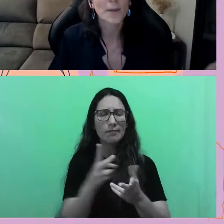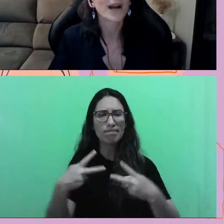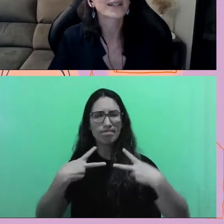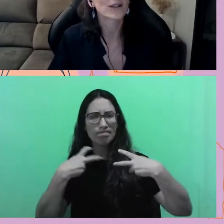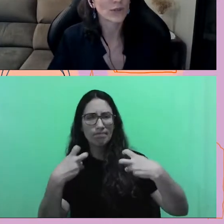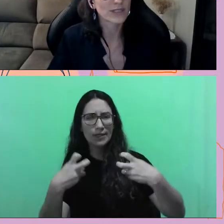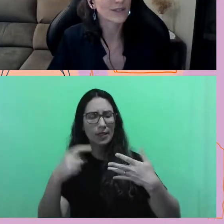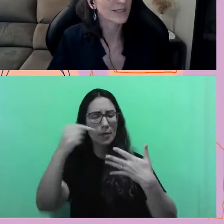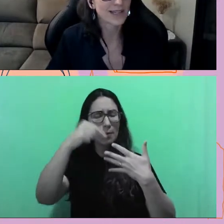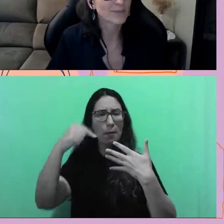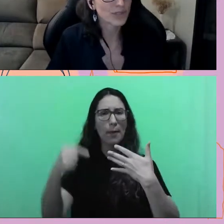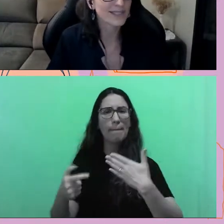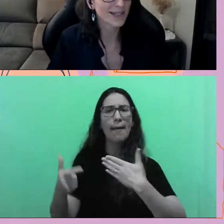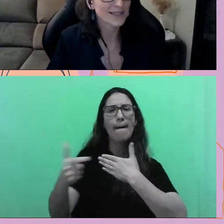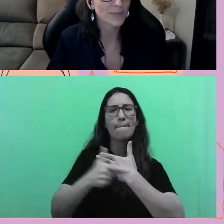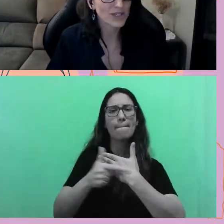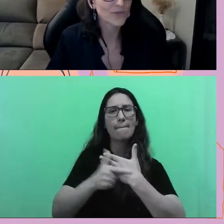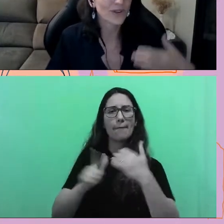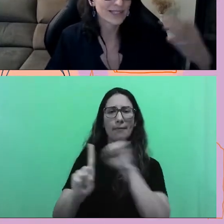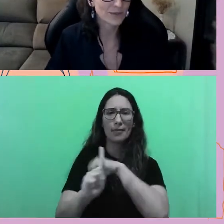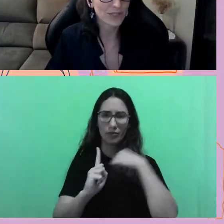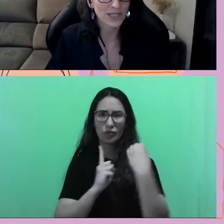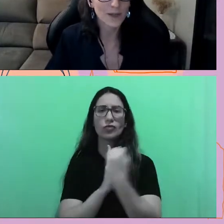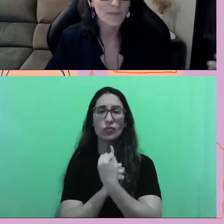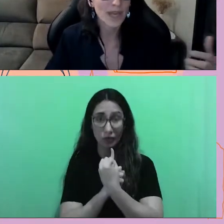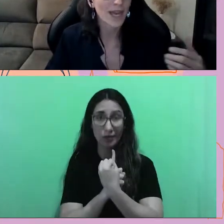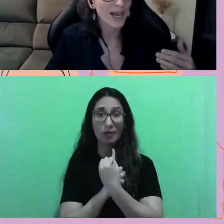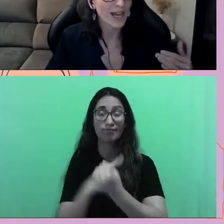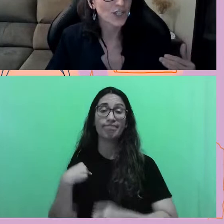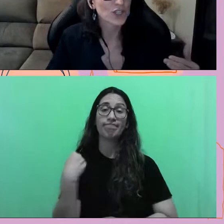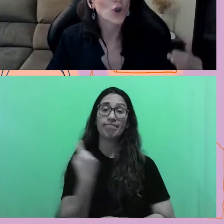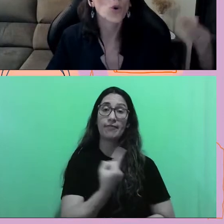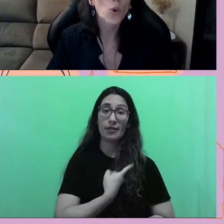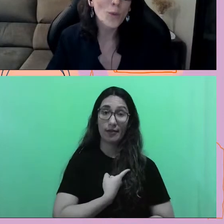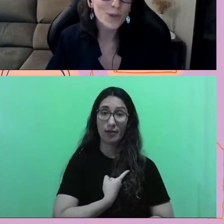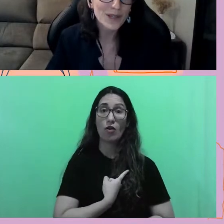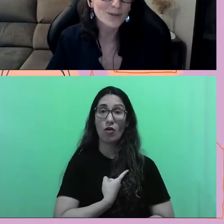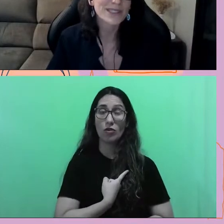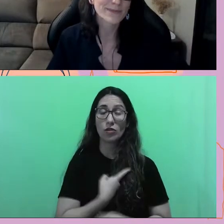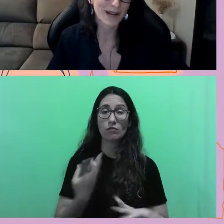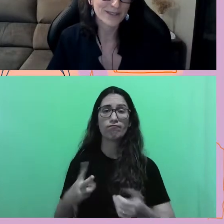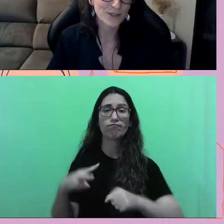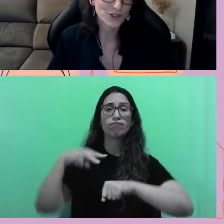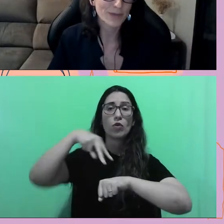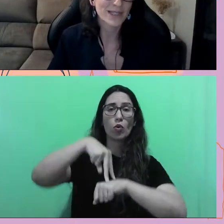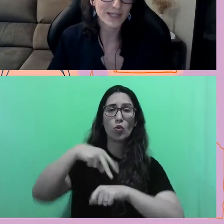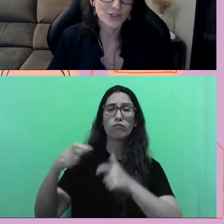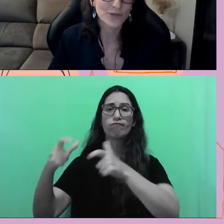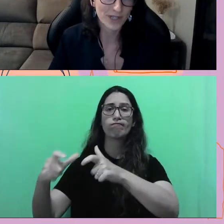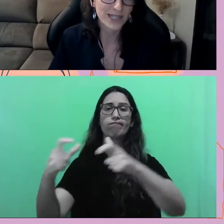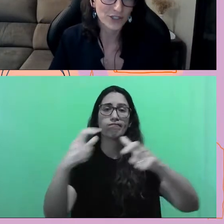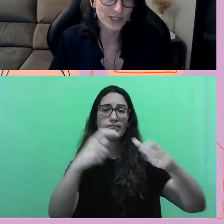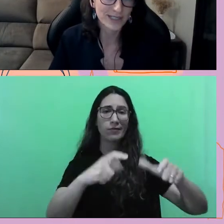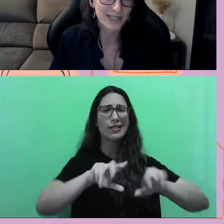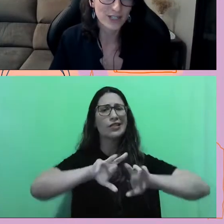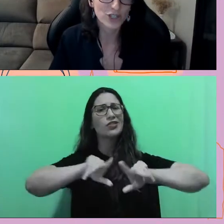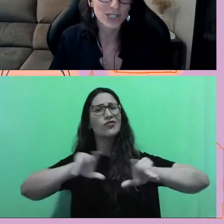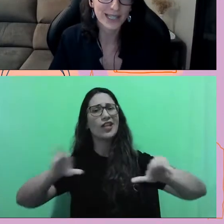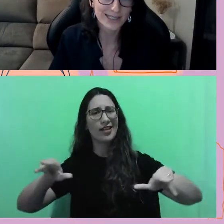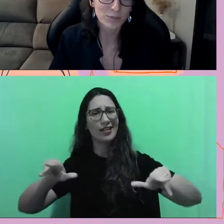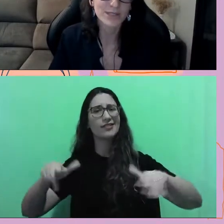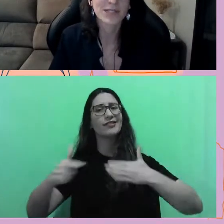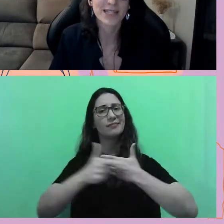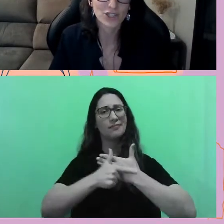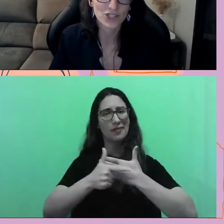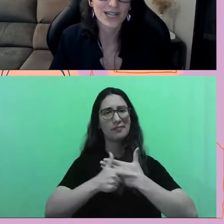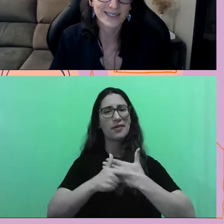Esses marcadores sociais, porque certamente faz com que a gente ocupe os espaços de maneiras diferentes, né? Que a gente